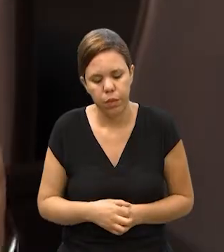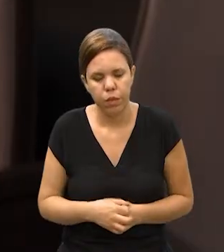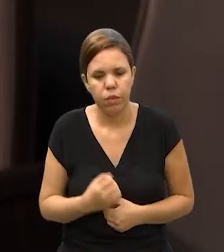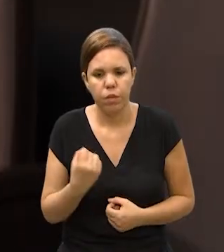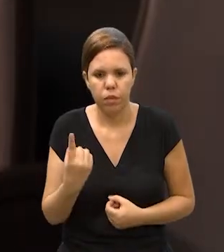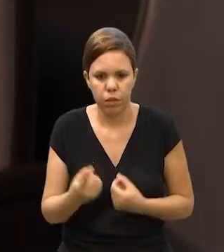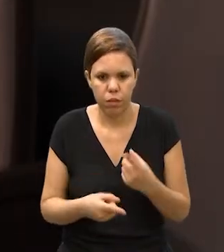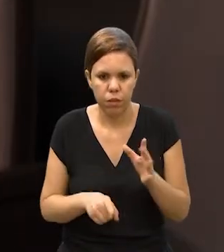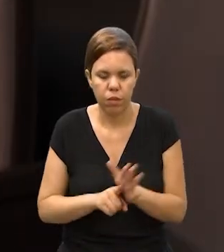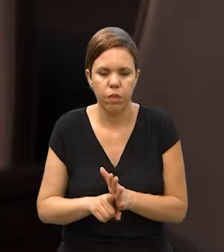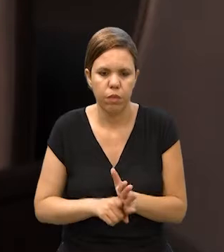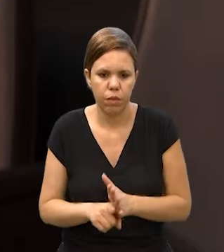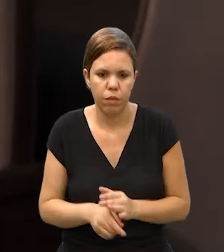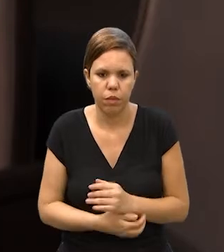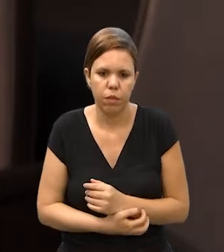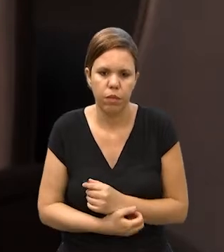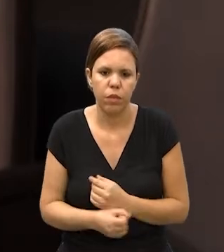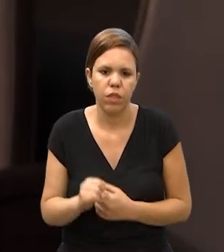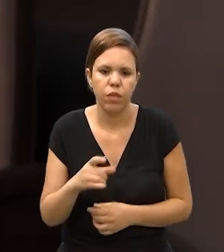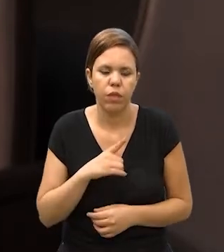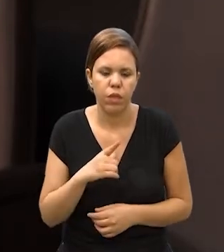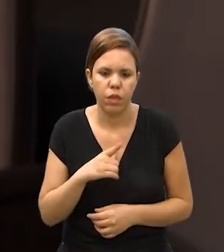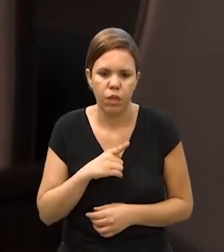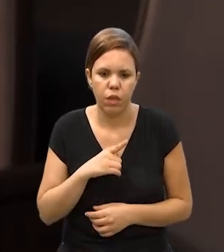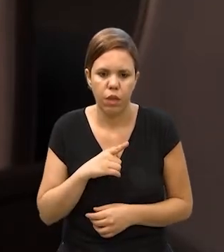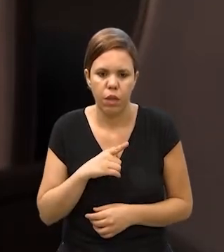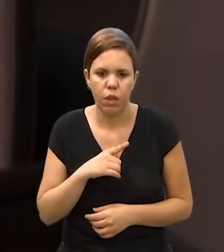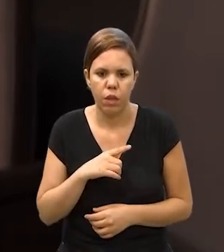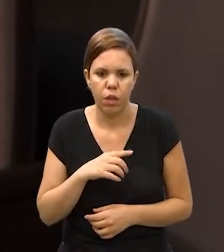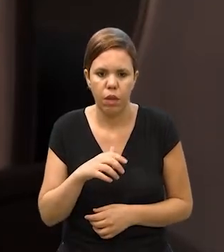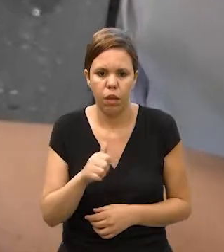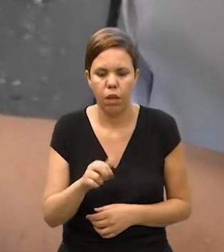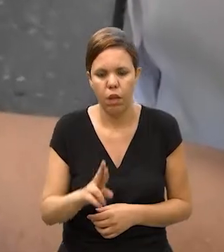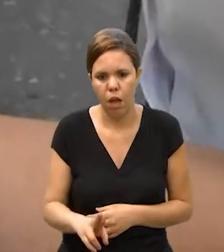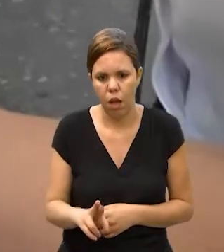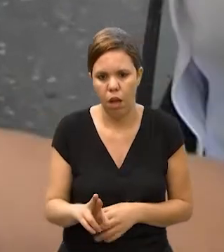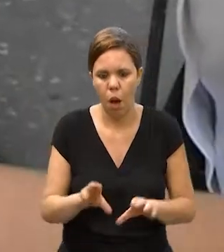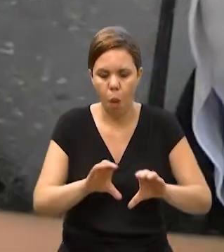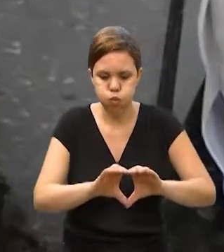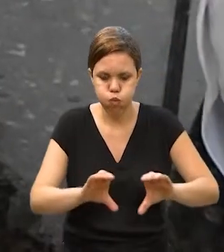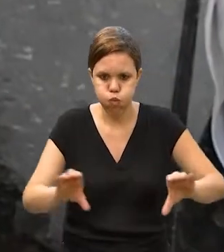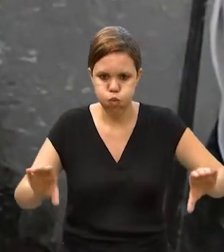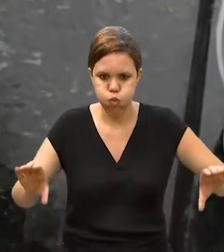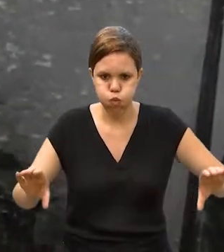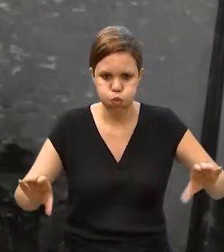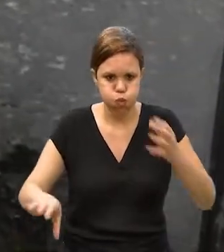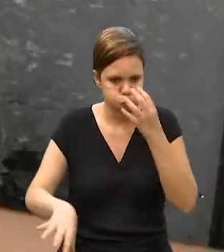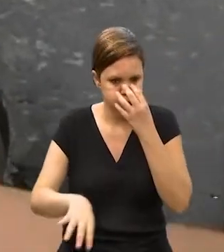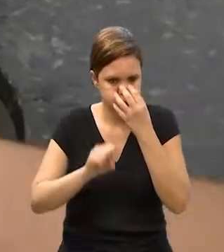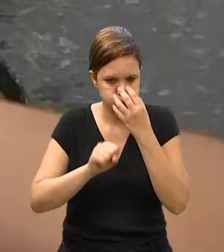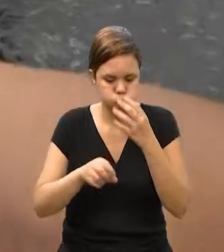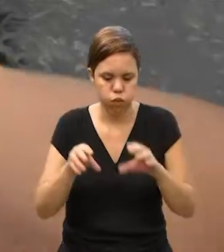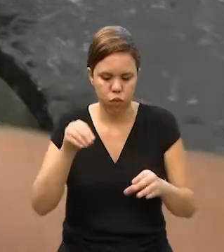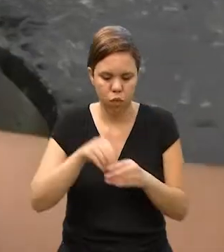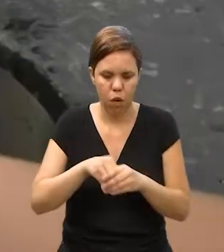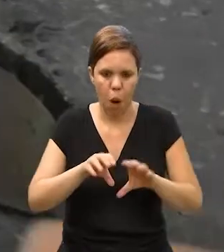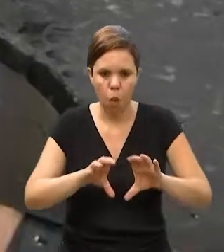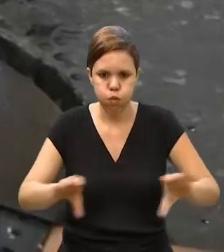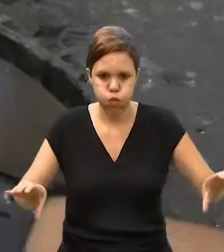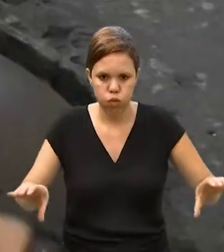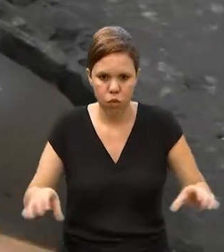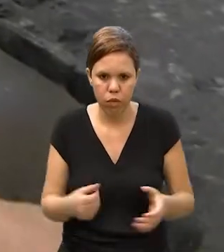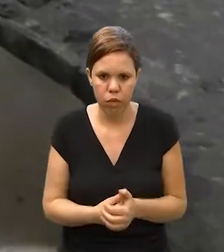alguns estudos que se você tem o ar, né, na tubulação, você tem uma aferição